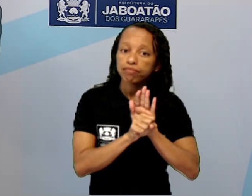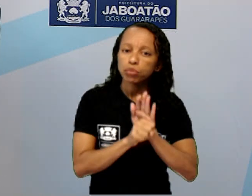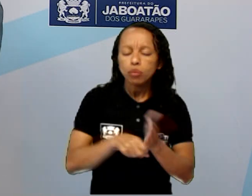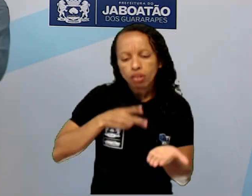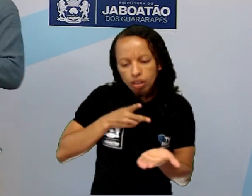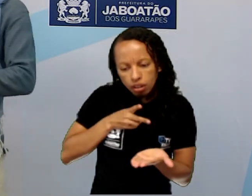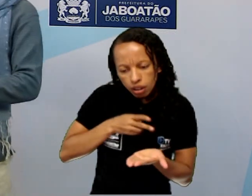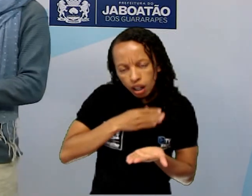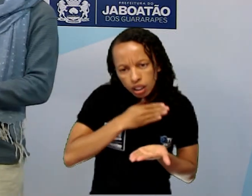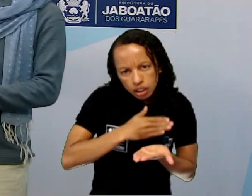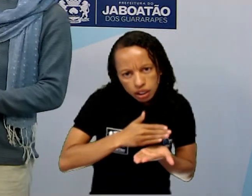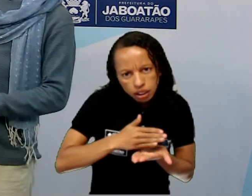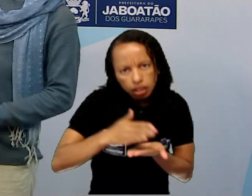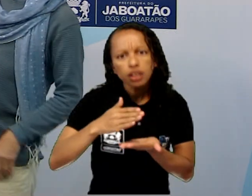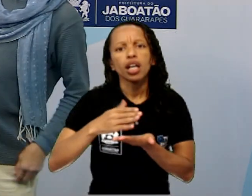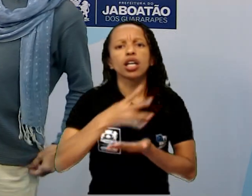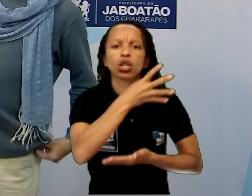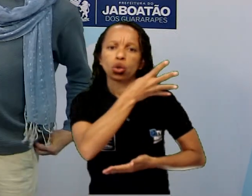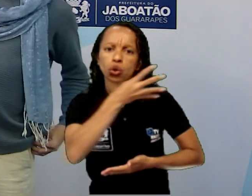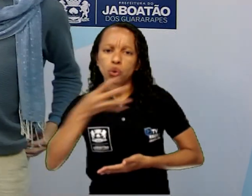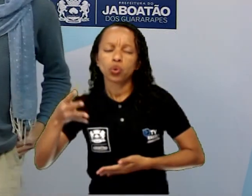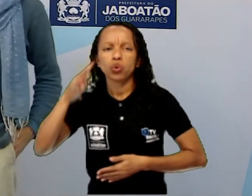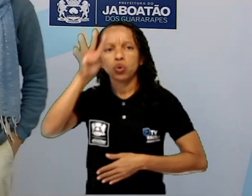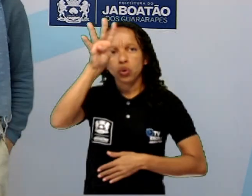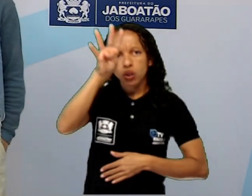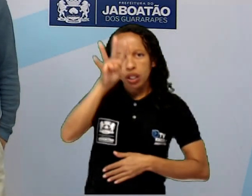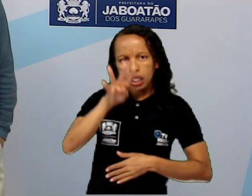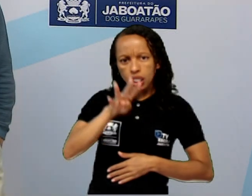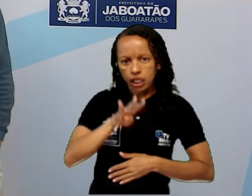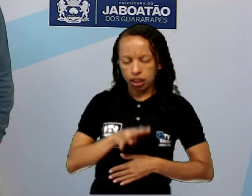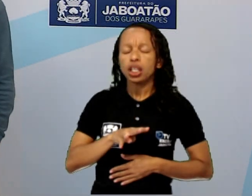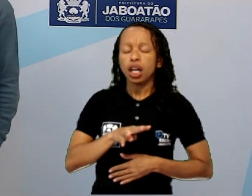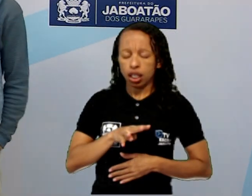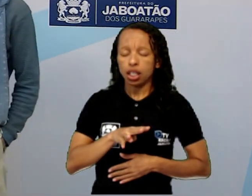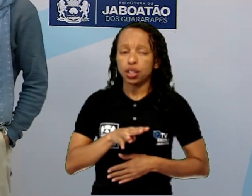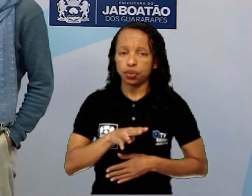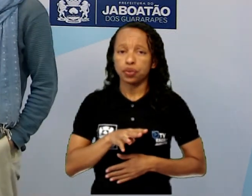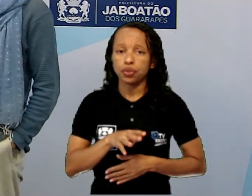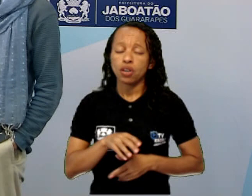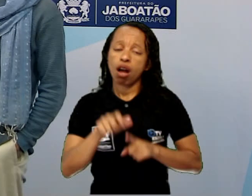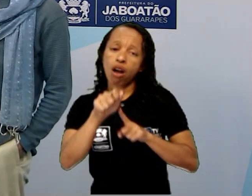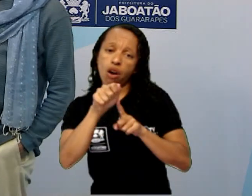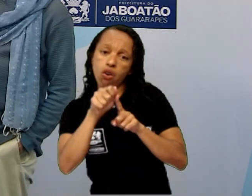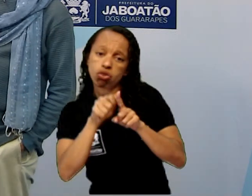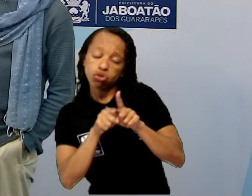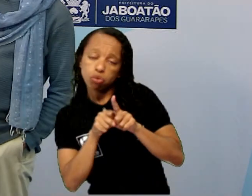dezembro, e eles se completam ao longo dos meses e estações, né? Então, eles são